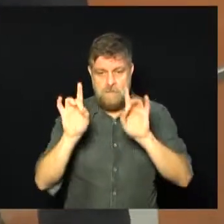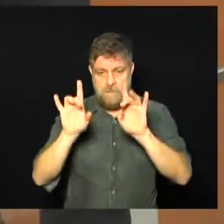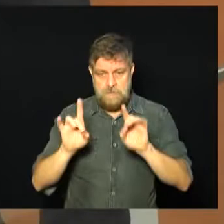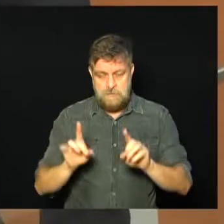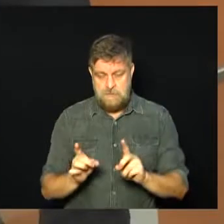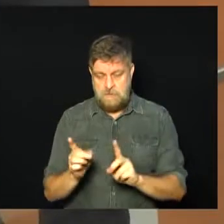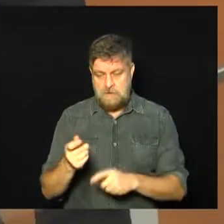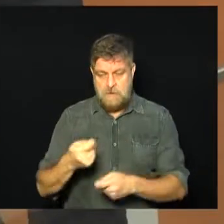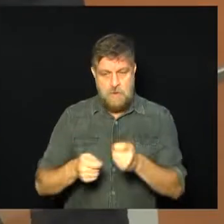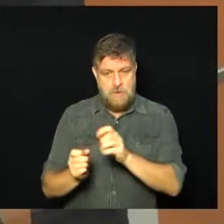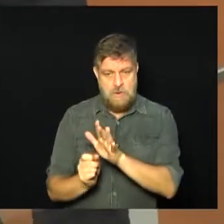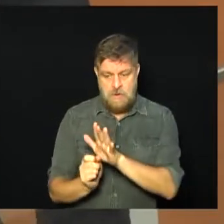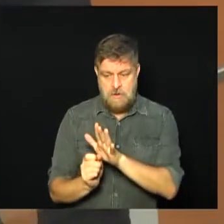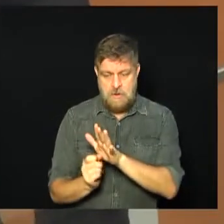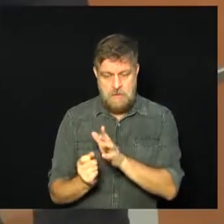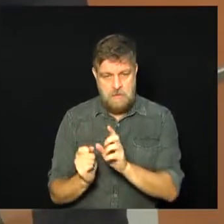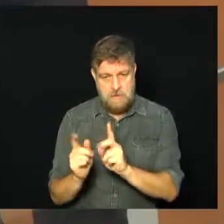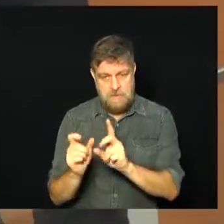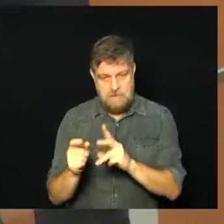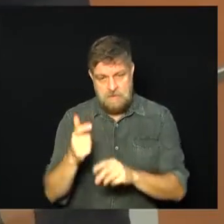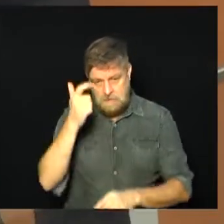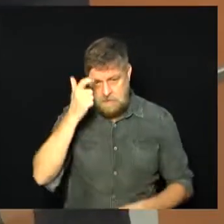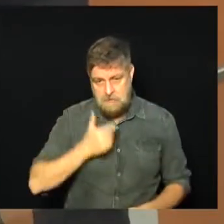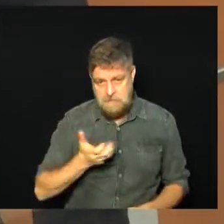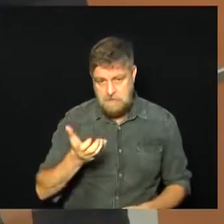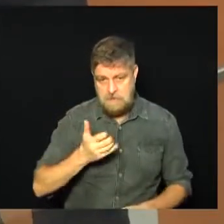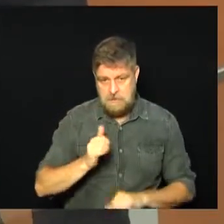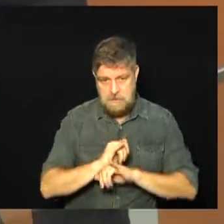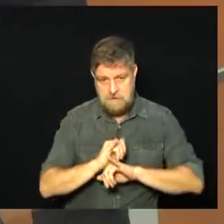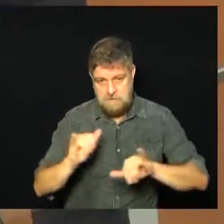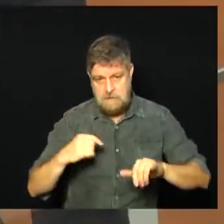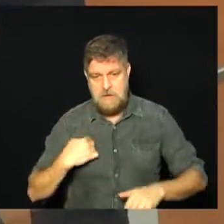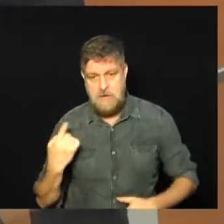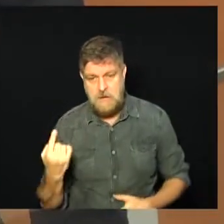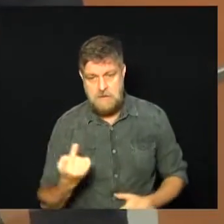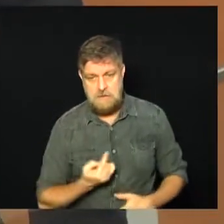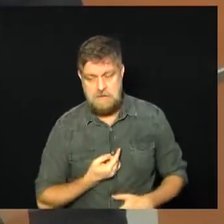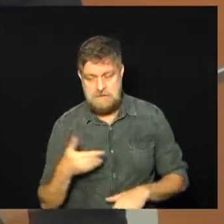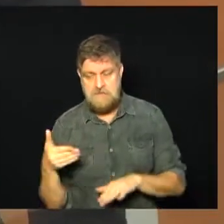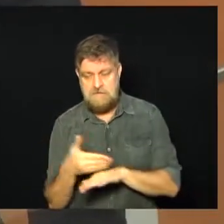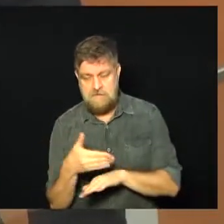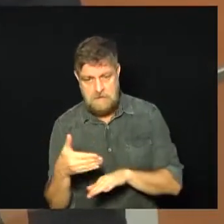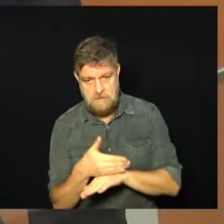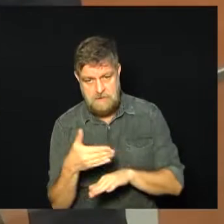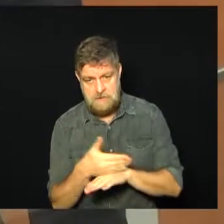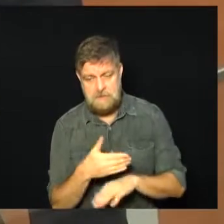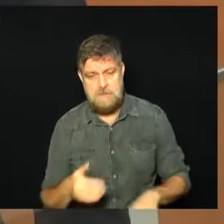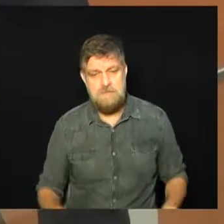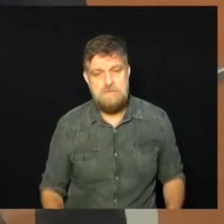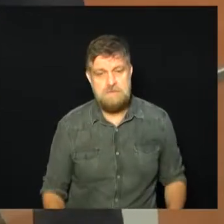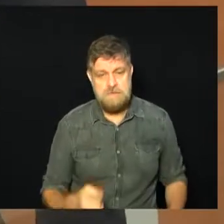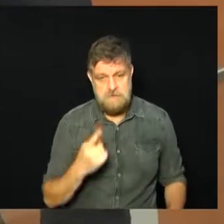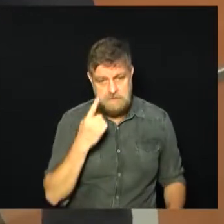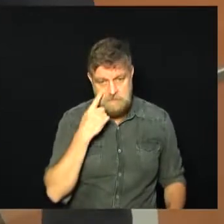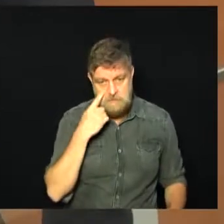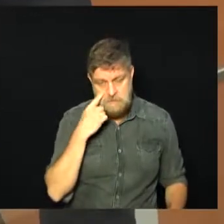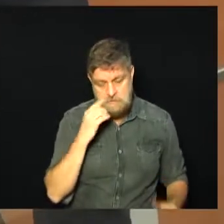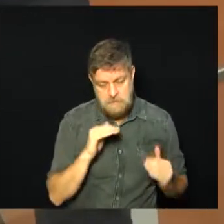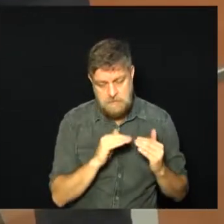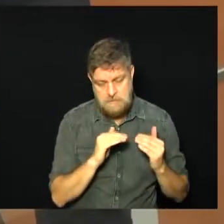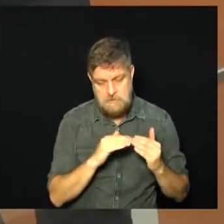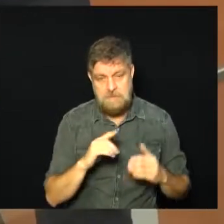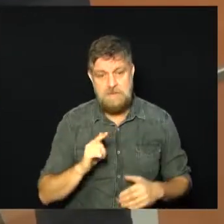do restaurante. Então, só para pontuar que nós, que somos frequentadores, vemos com bons olhos, já